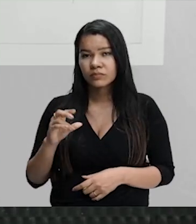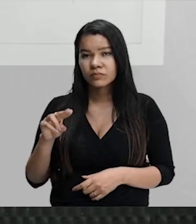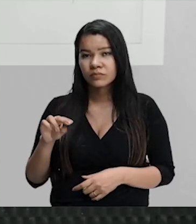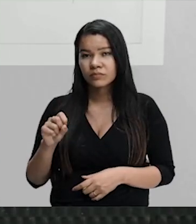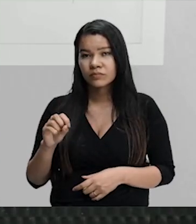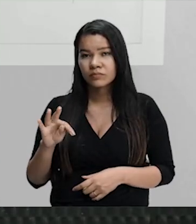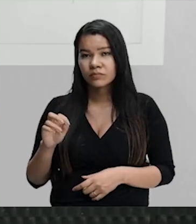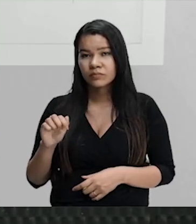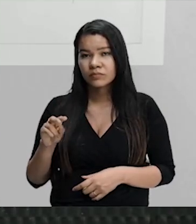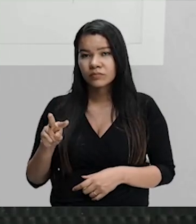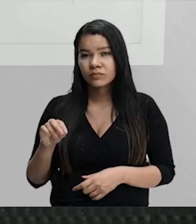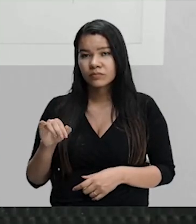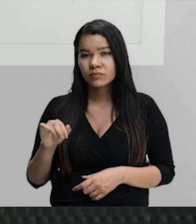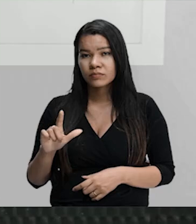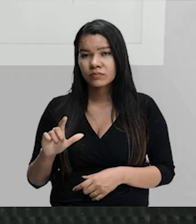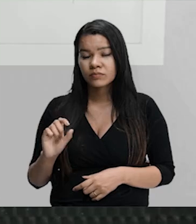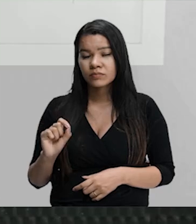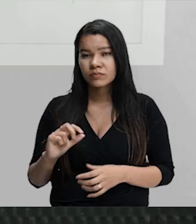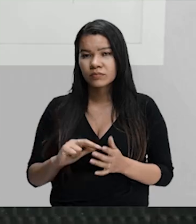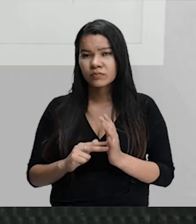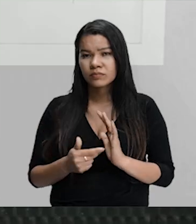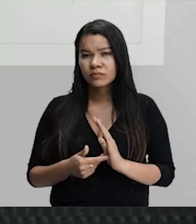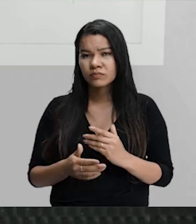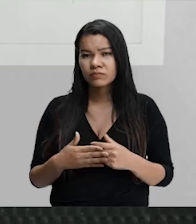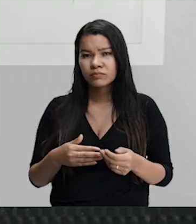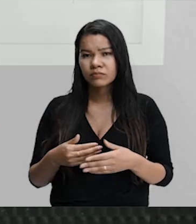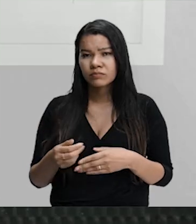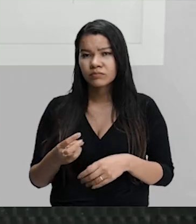isso? A qualquer momento ele pode ali